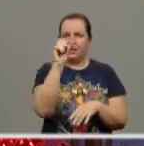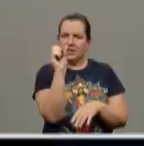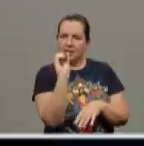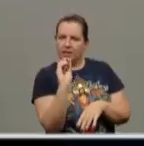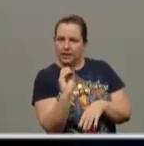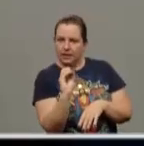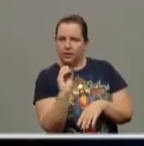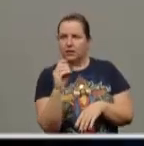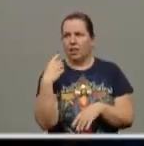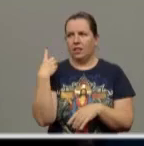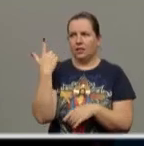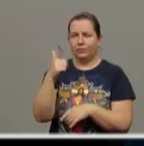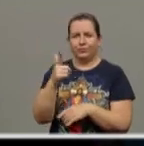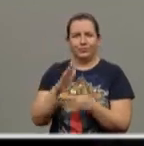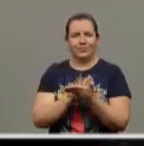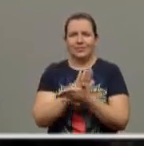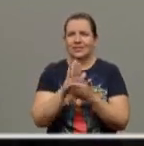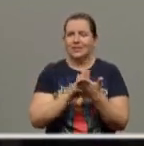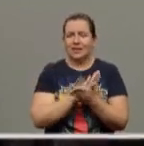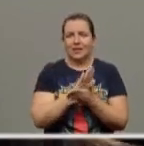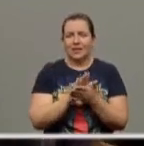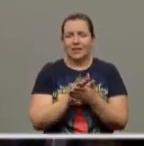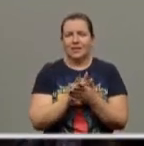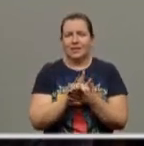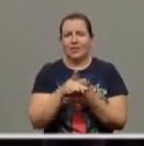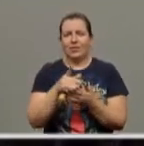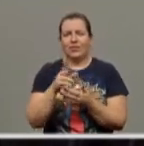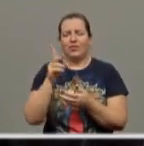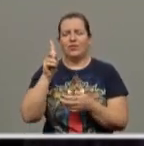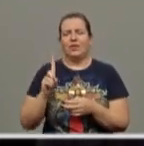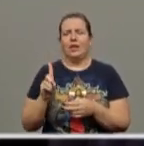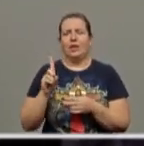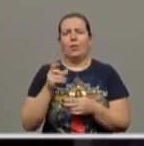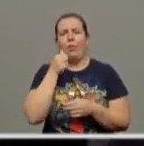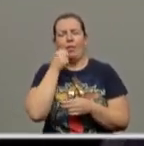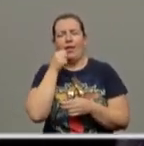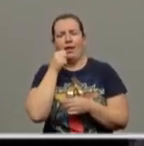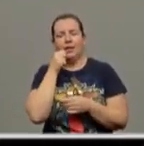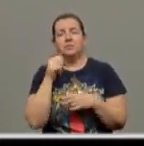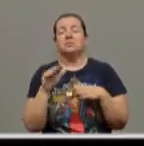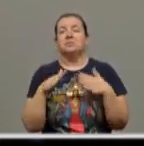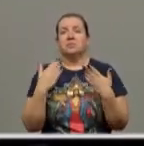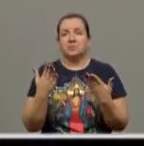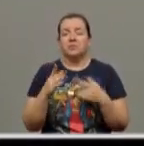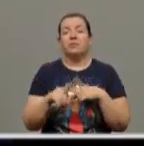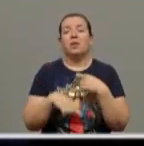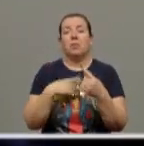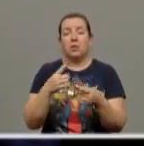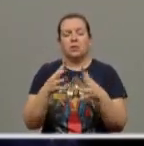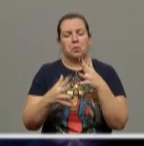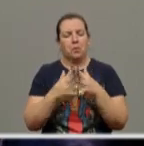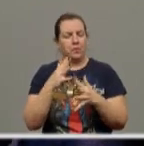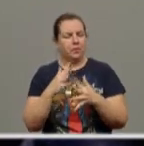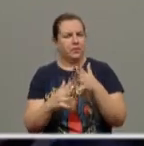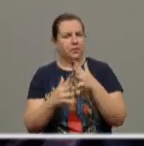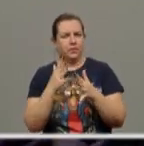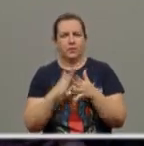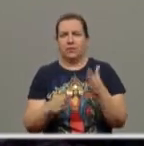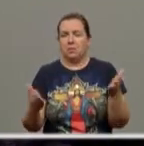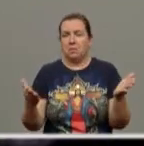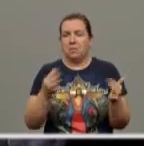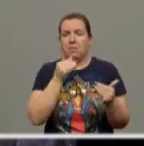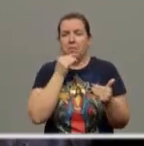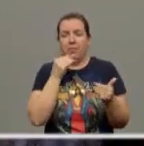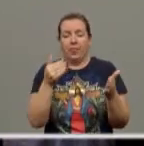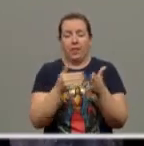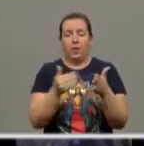a natalidade no mundo, que começa também a ficar, né, tudo disforme. E hoje, por exemplo, nós temos aqui